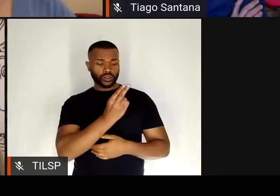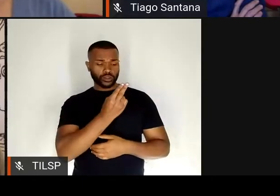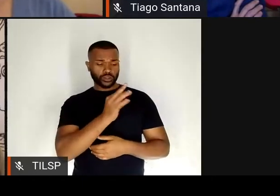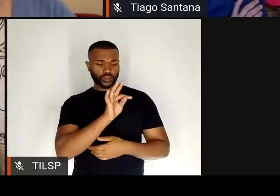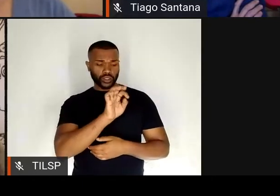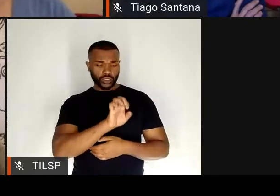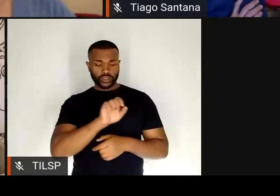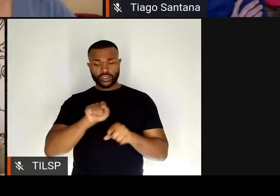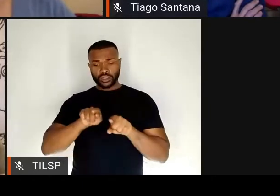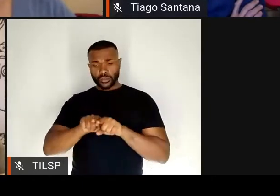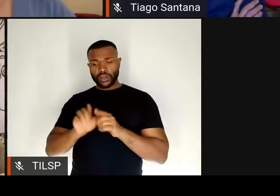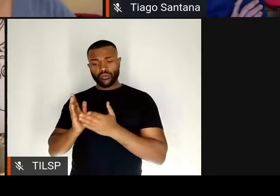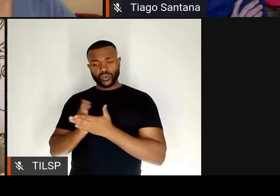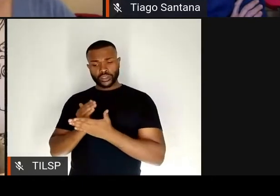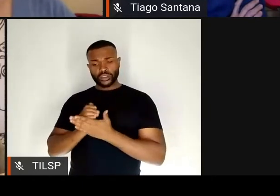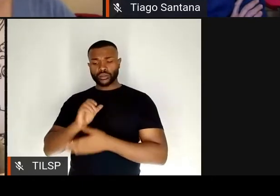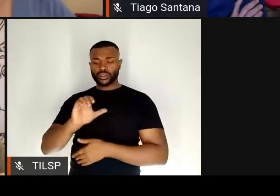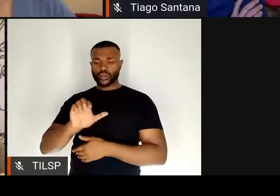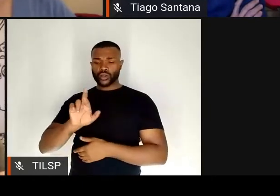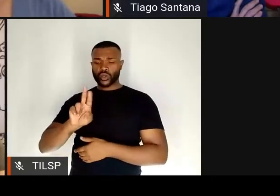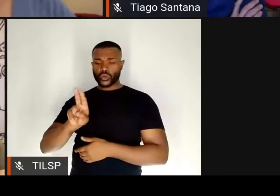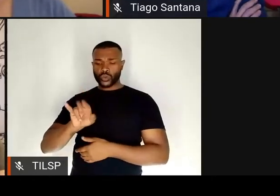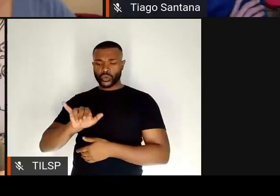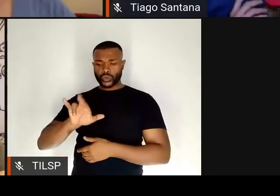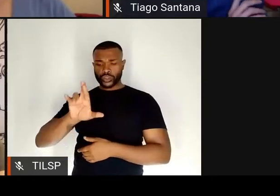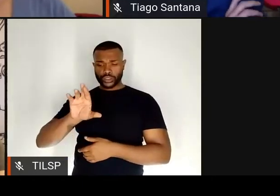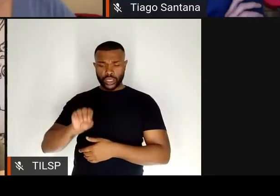mais importante, e outras que eu acho que